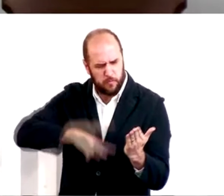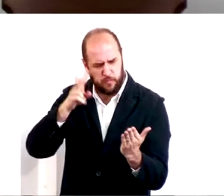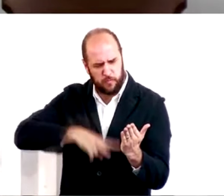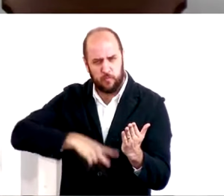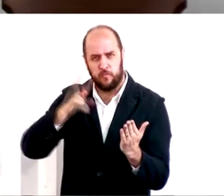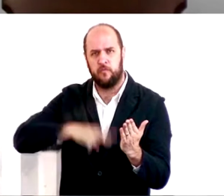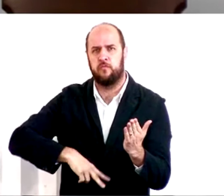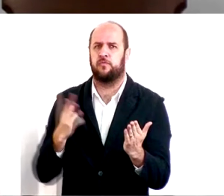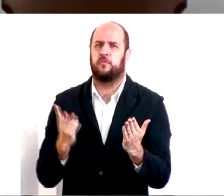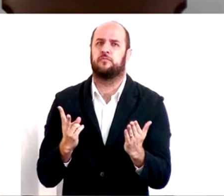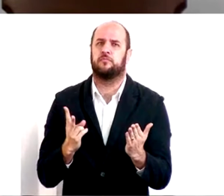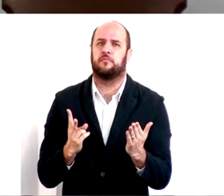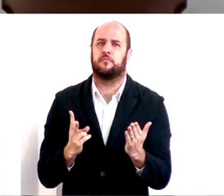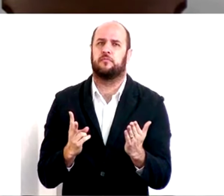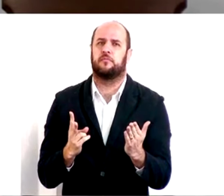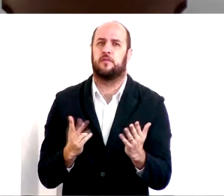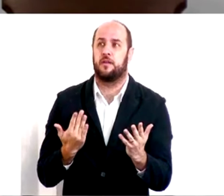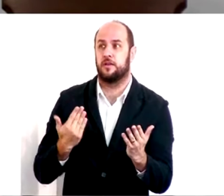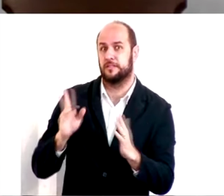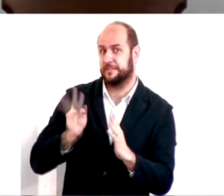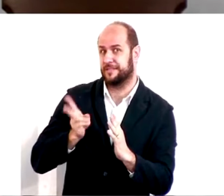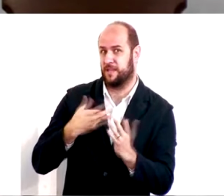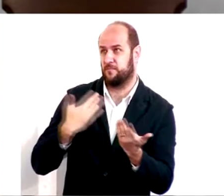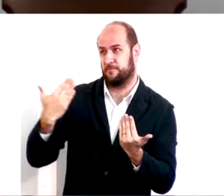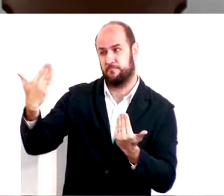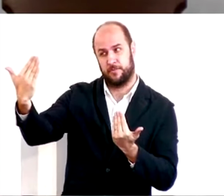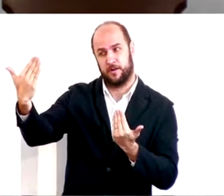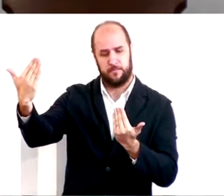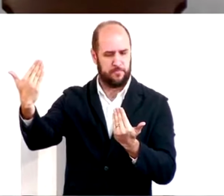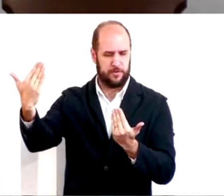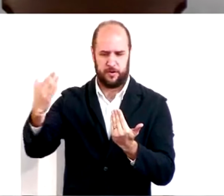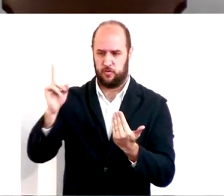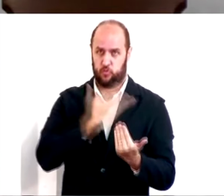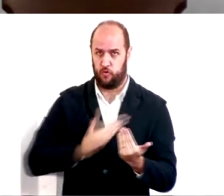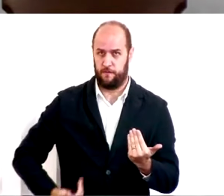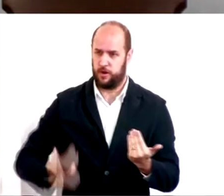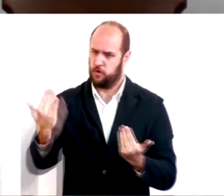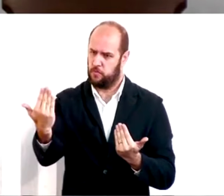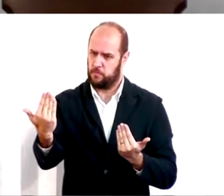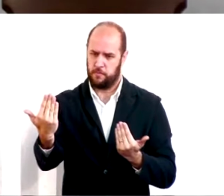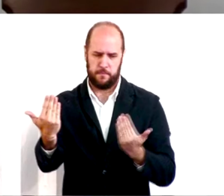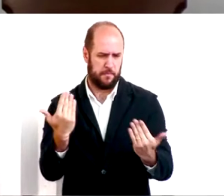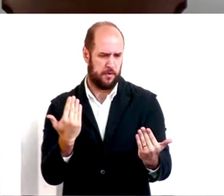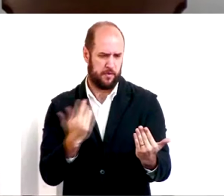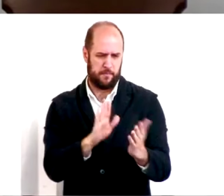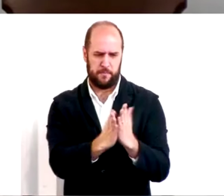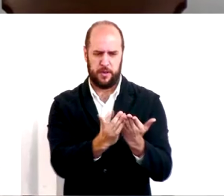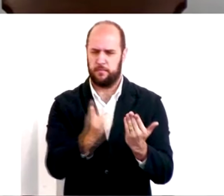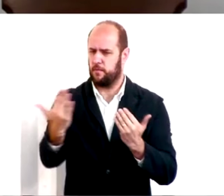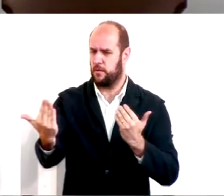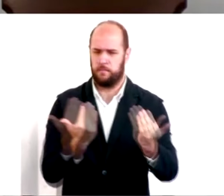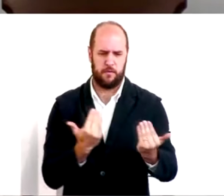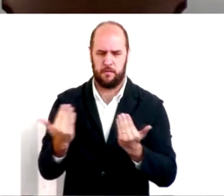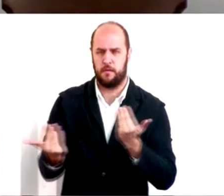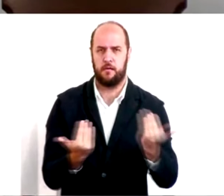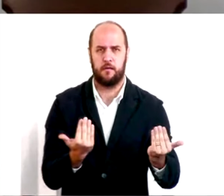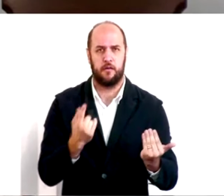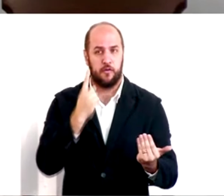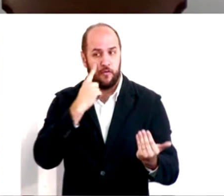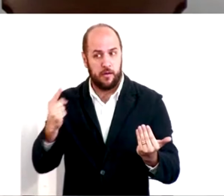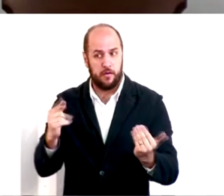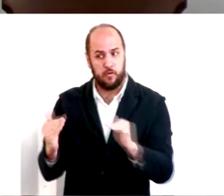equidistância, analisar todas as coisas e ver, isso está de acordo com as Escrituras, isso não está de acordo com as Escrituras.